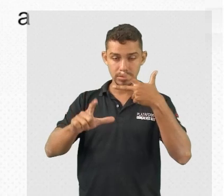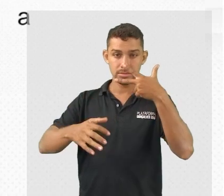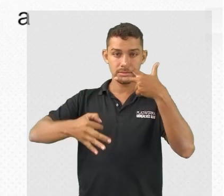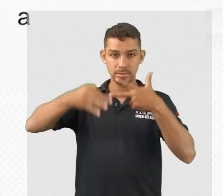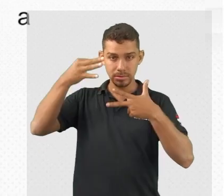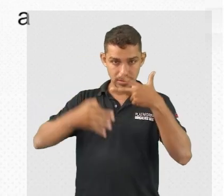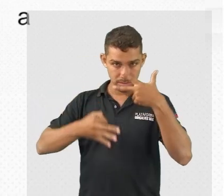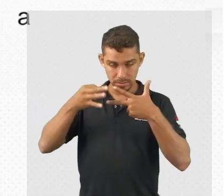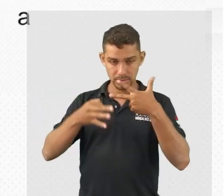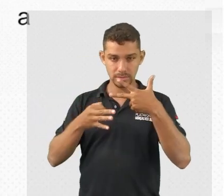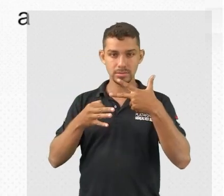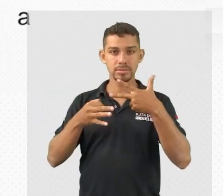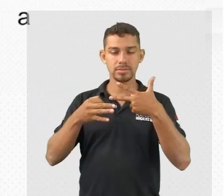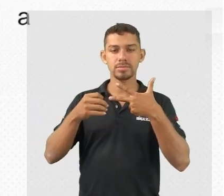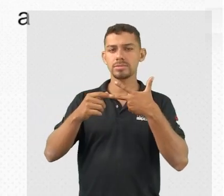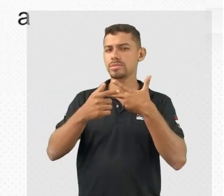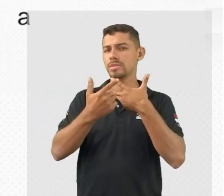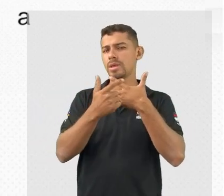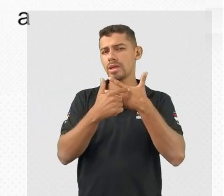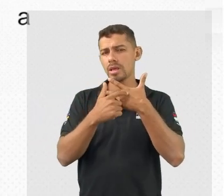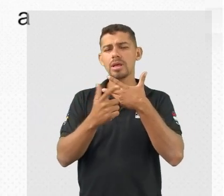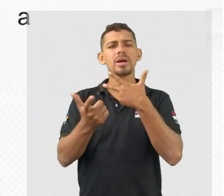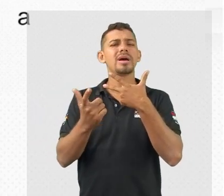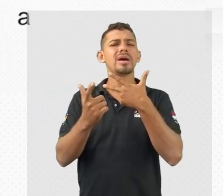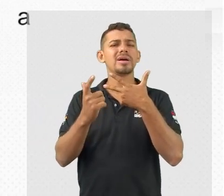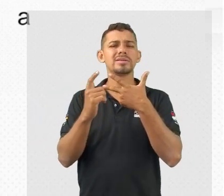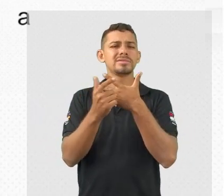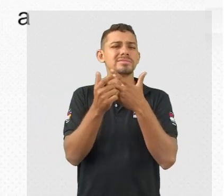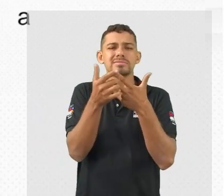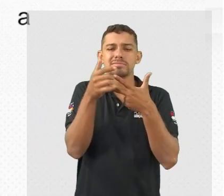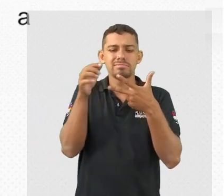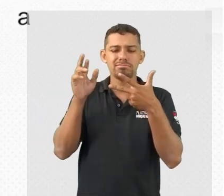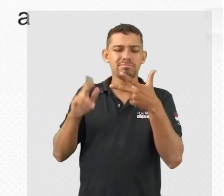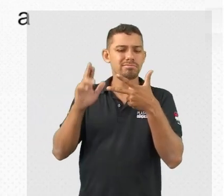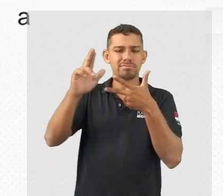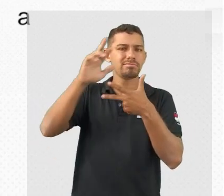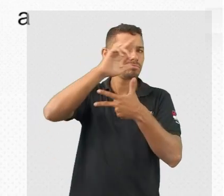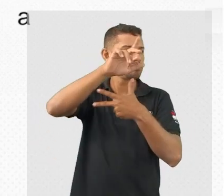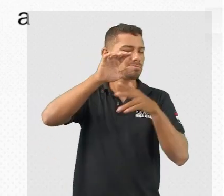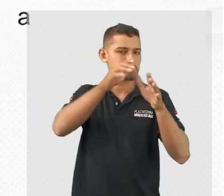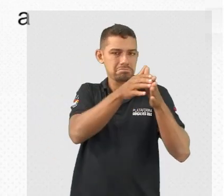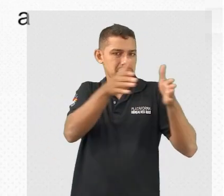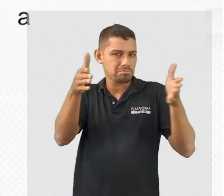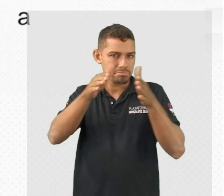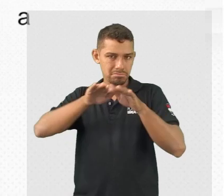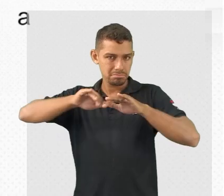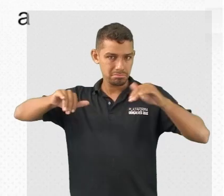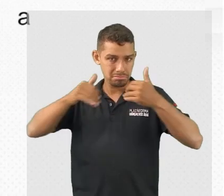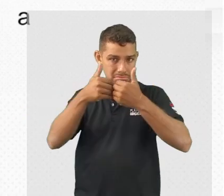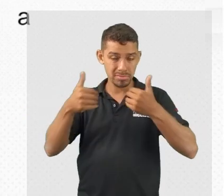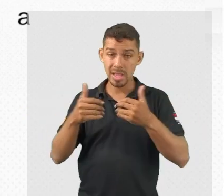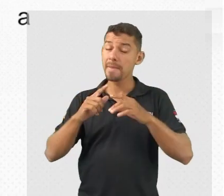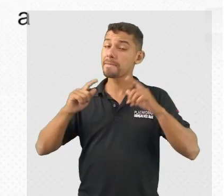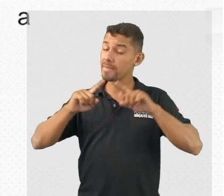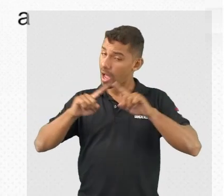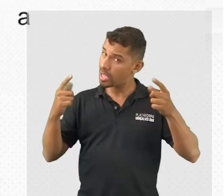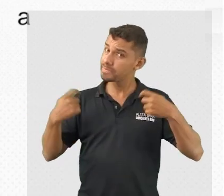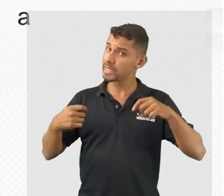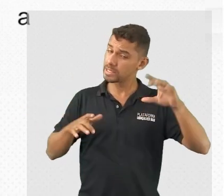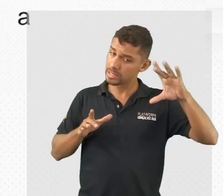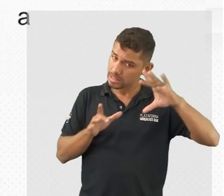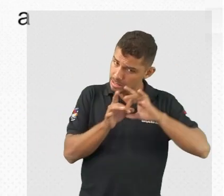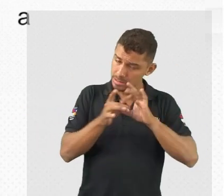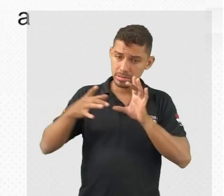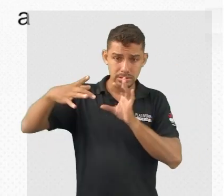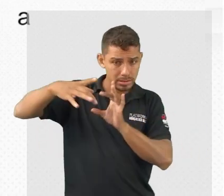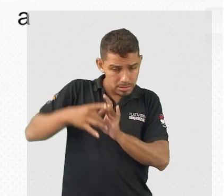judiciário, que são independentes e autônomos, mas precisam funcionar de forma harmônica para o bom